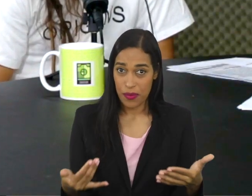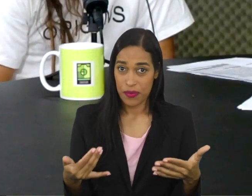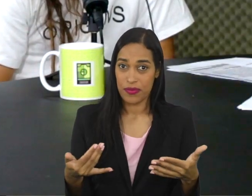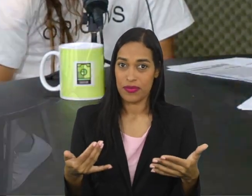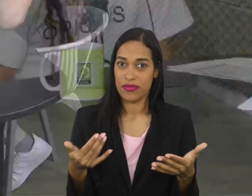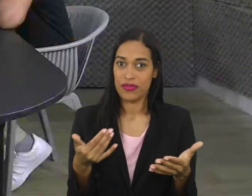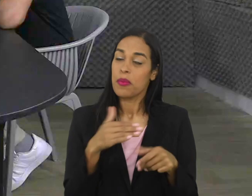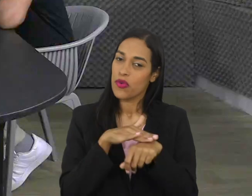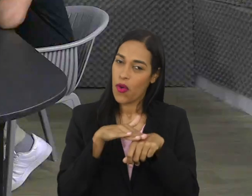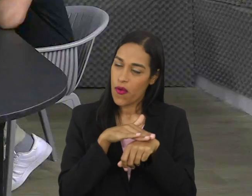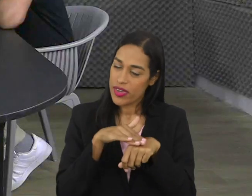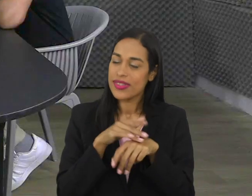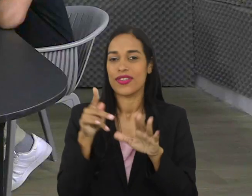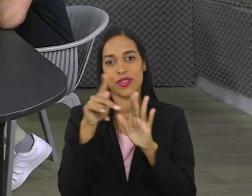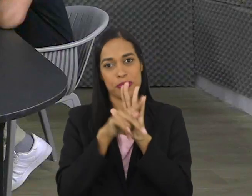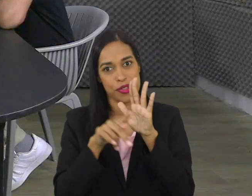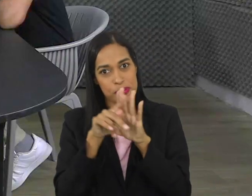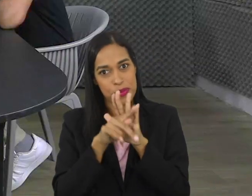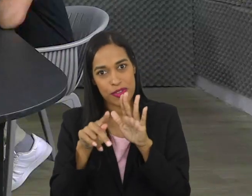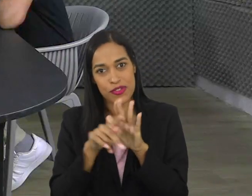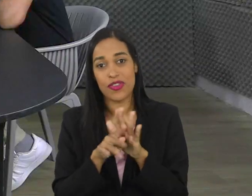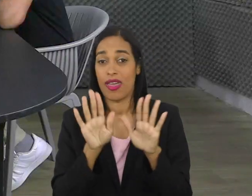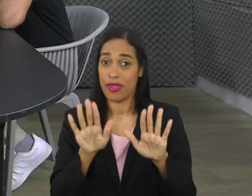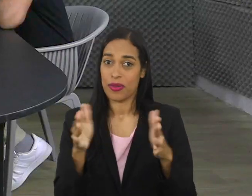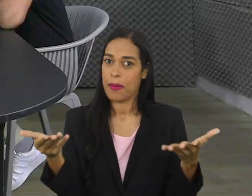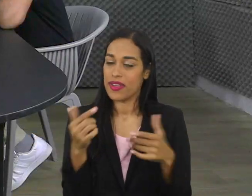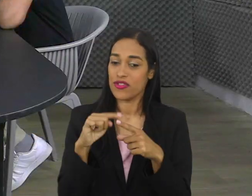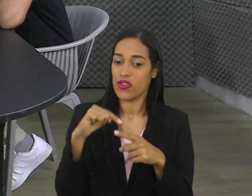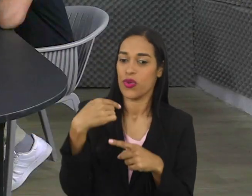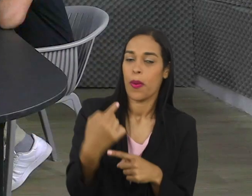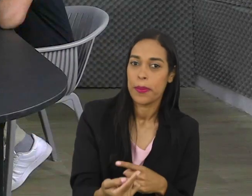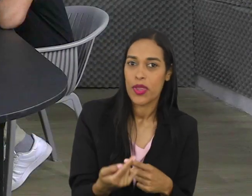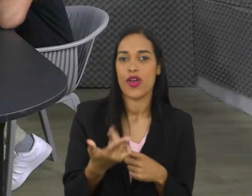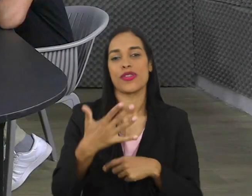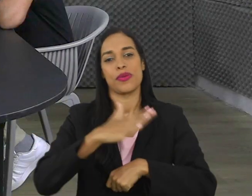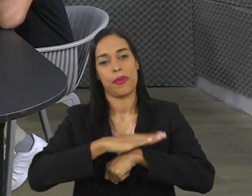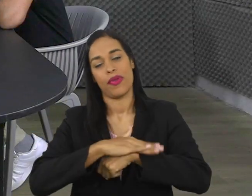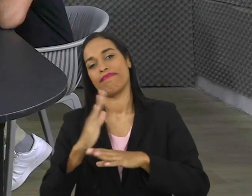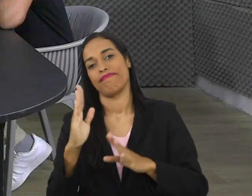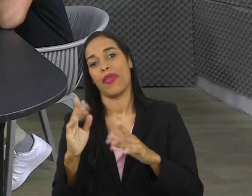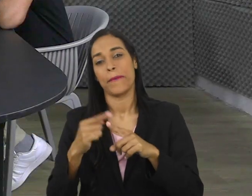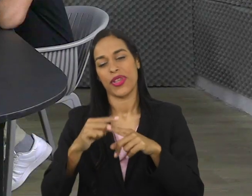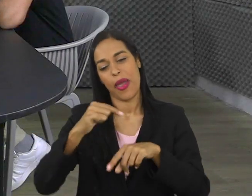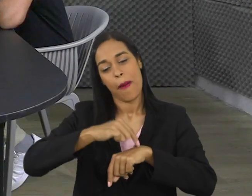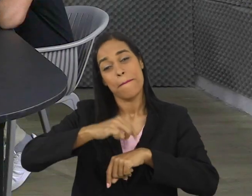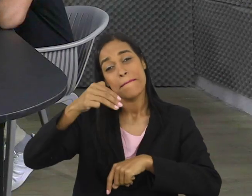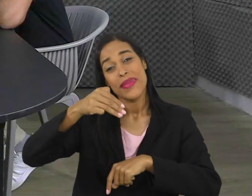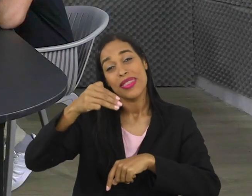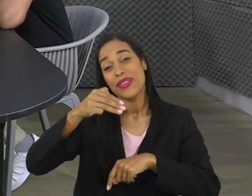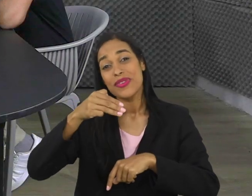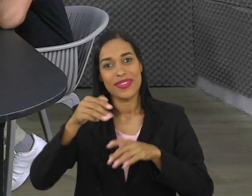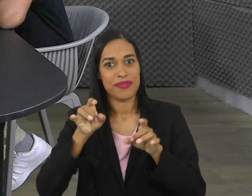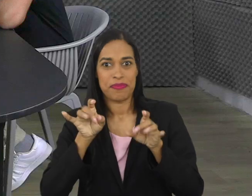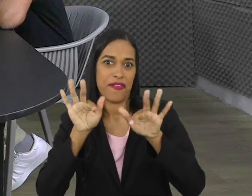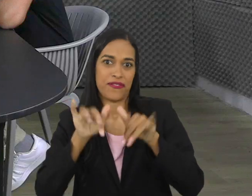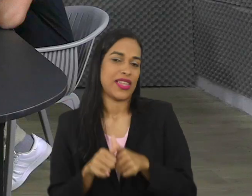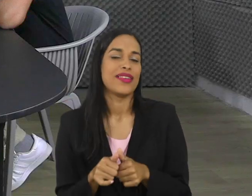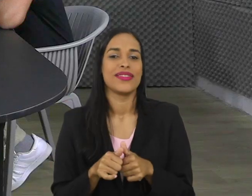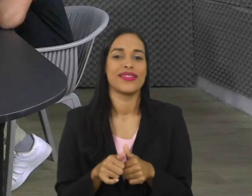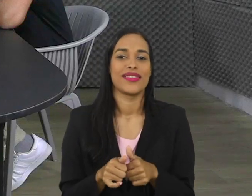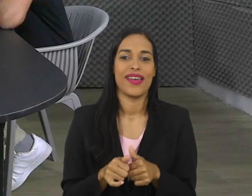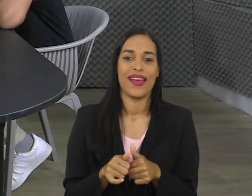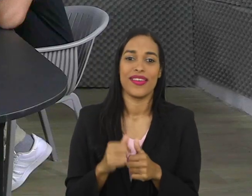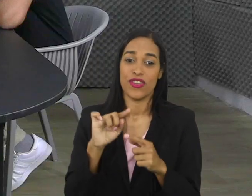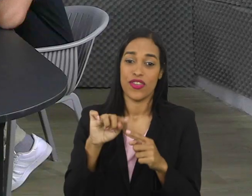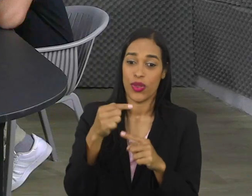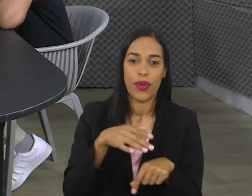Joia. Então vamos fazer o seguinte, vamos conversar mais sobre esse projeto especificamente, mas a gente conversa no próximo bloco, porque a gente tem pouquinhos minutinhos para até segundos